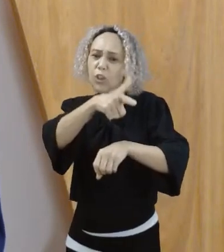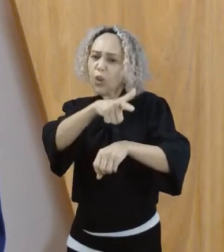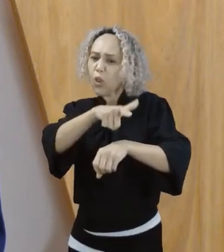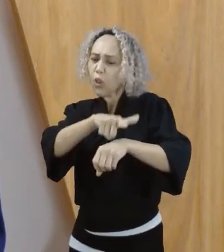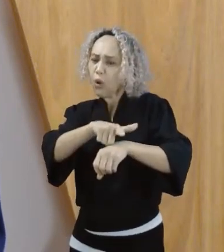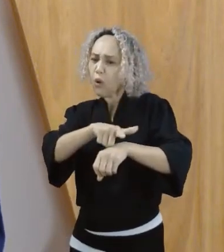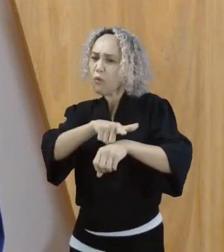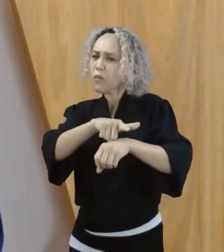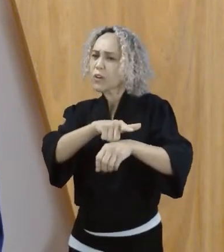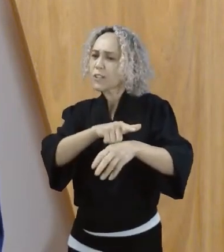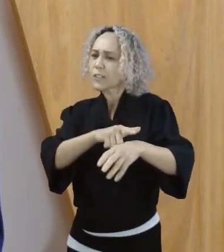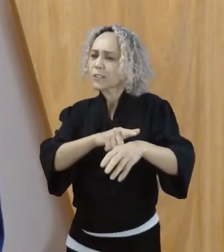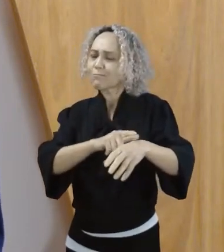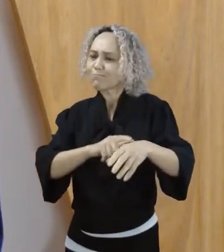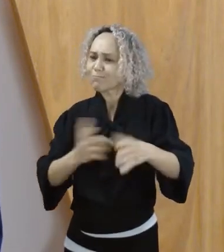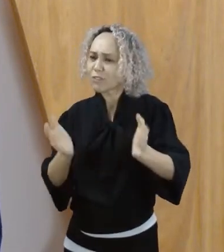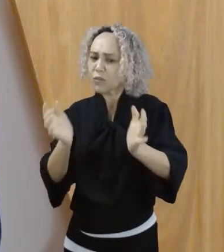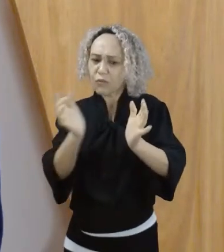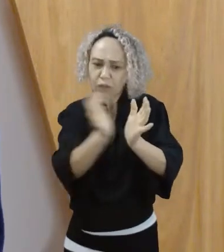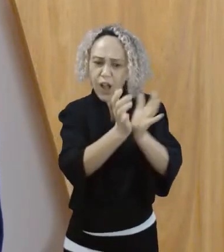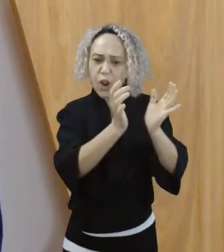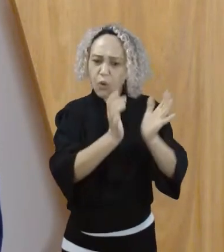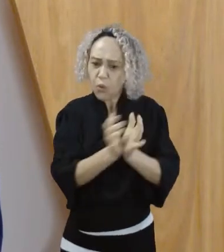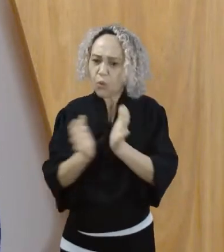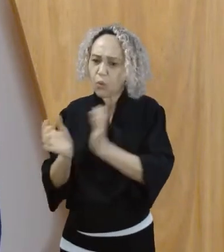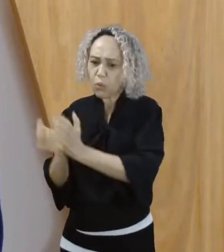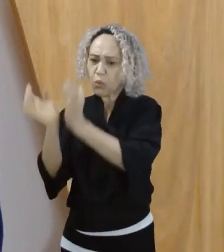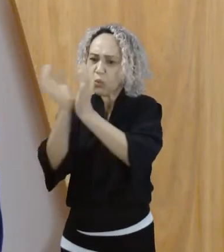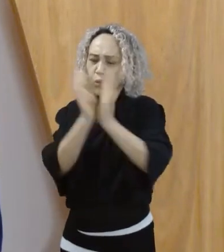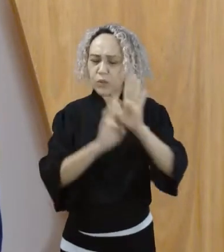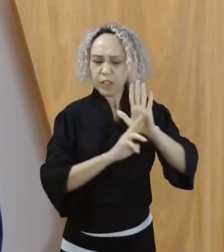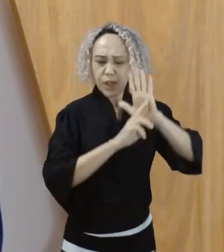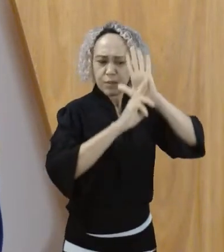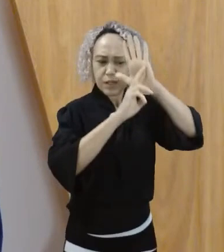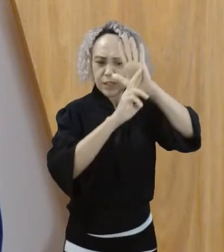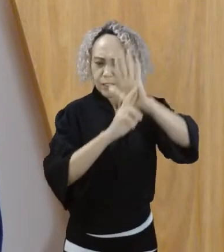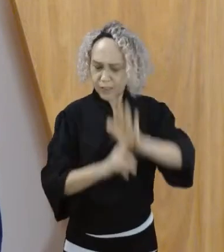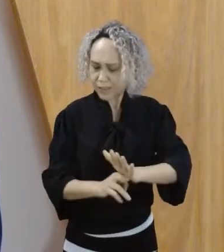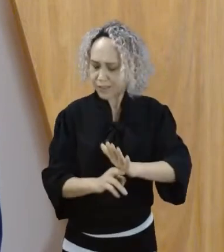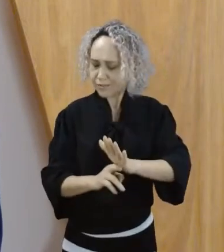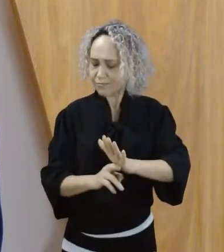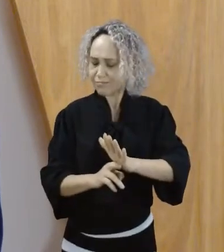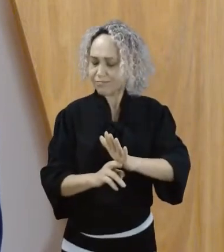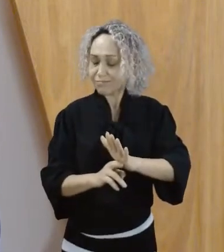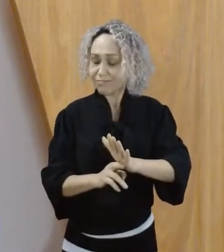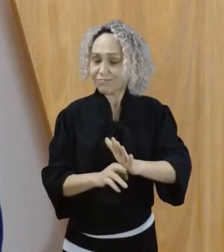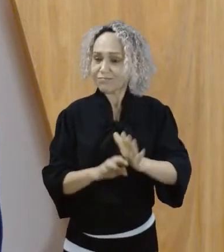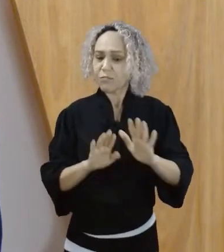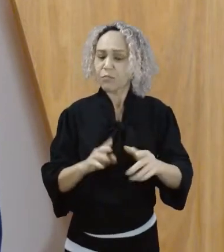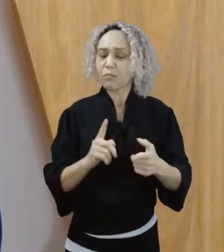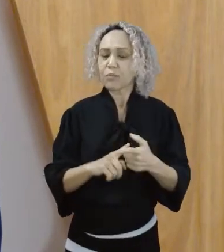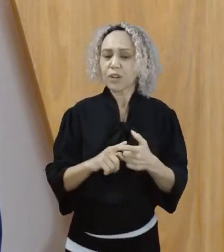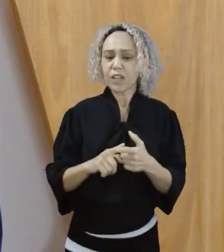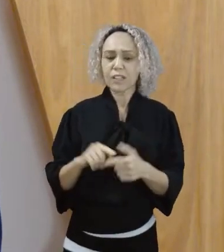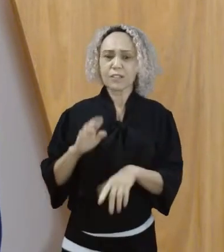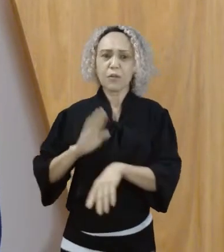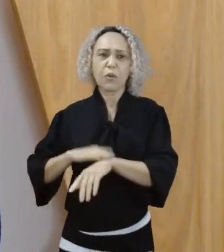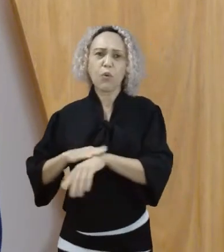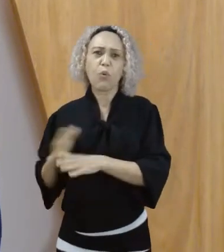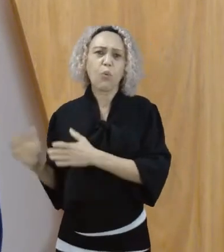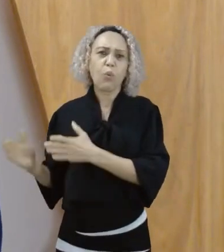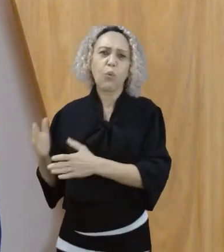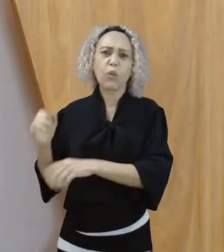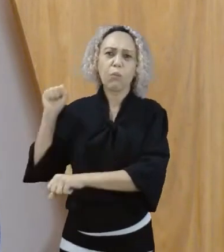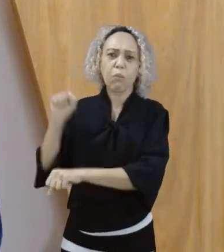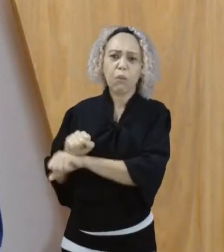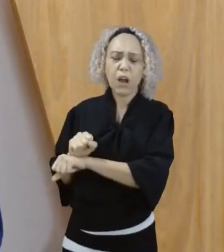tempo não se encontravam e que deixaram portanto de elaborar juntas eh propostas que puderam